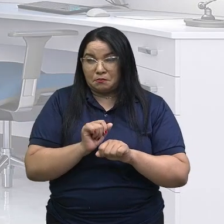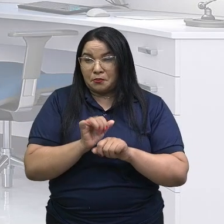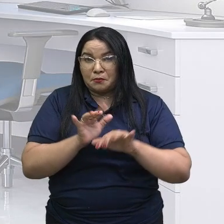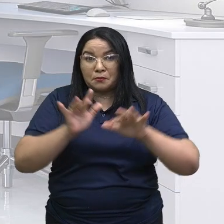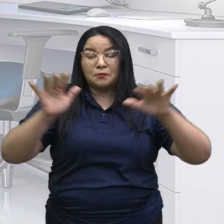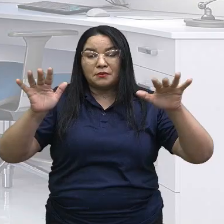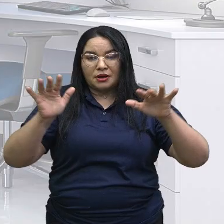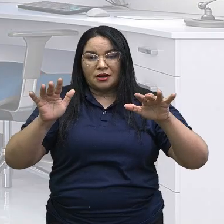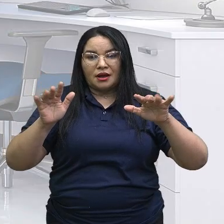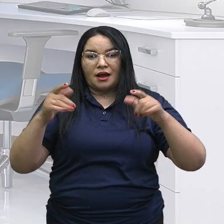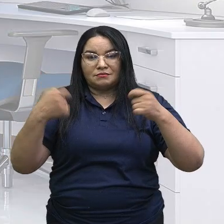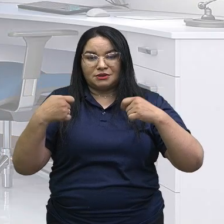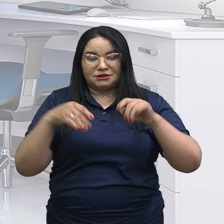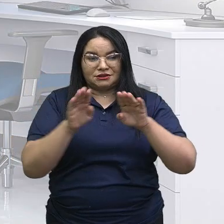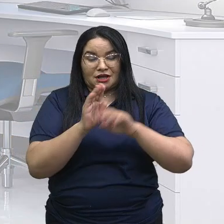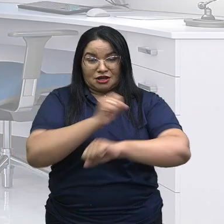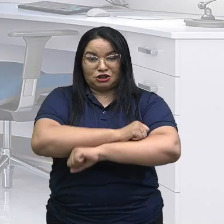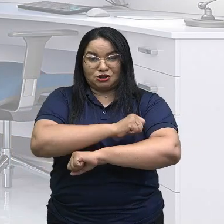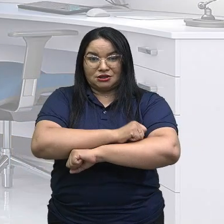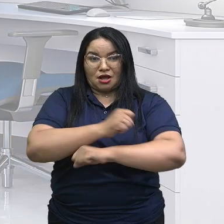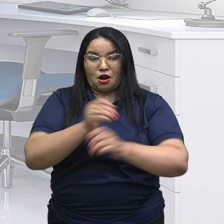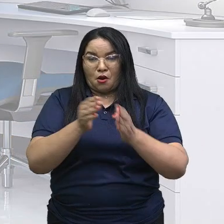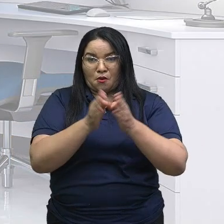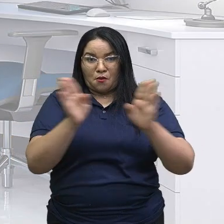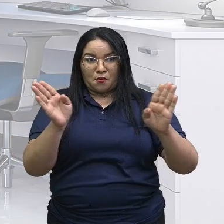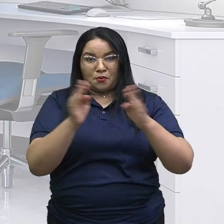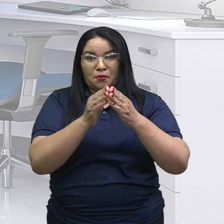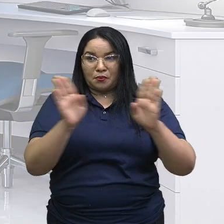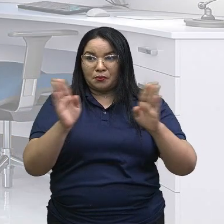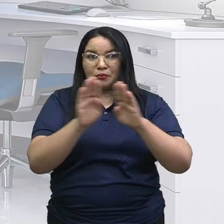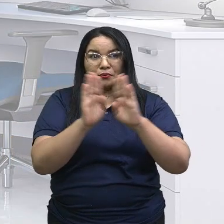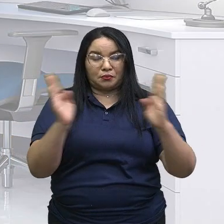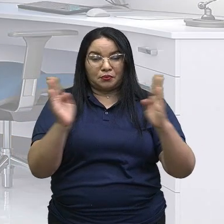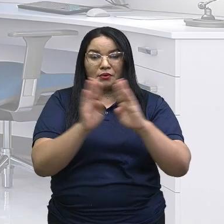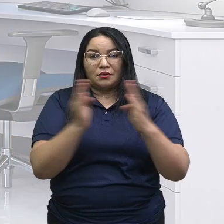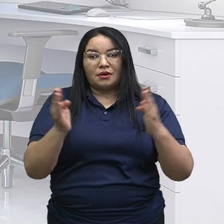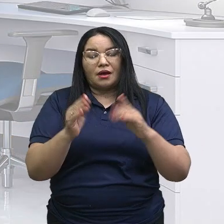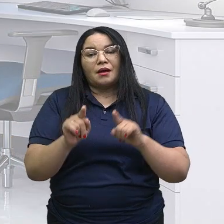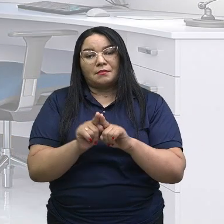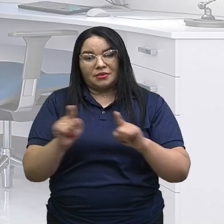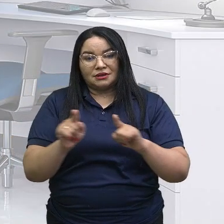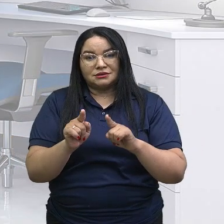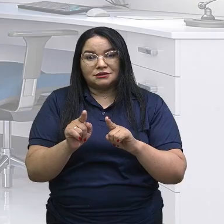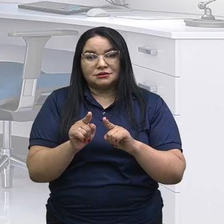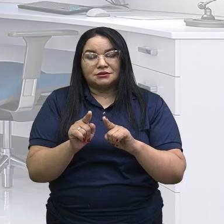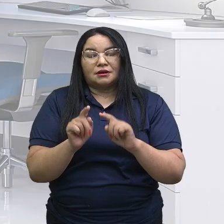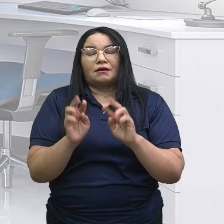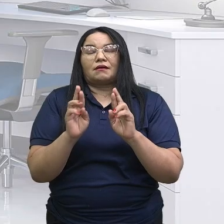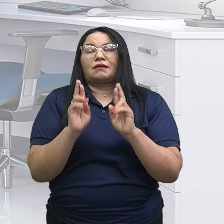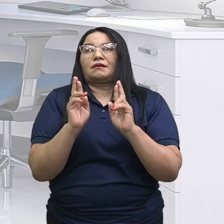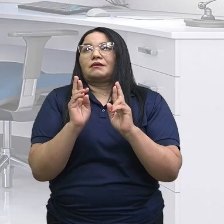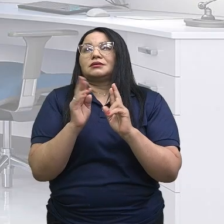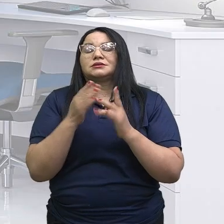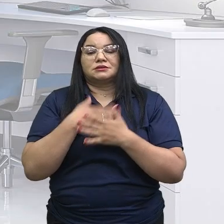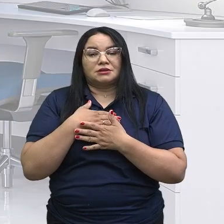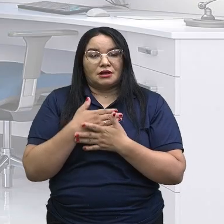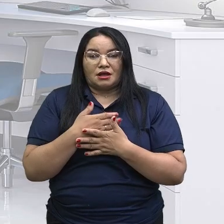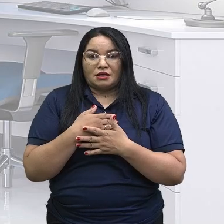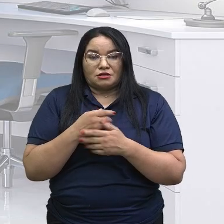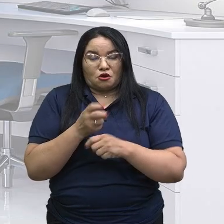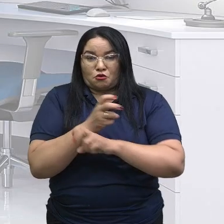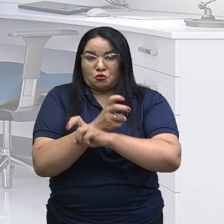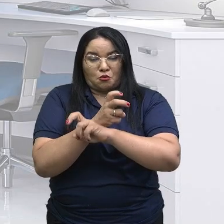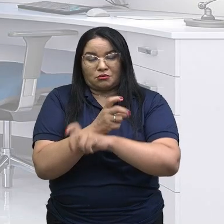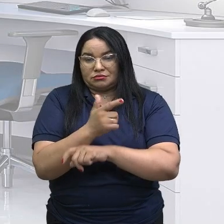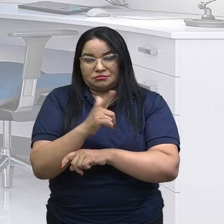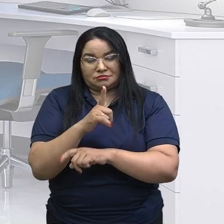a gente teve que abrir as janelas para aquele ar sair. Mas, graças a Deus, aquela fumaça não era tóxica,